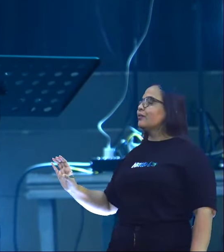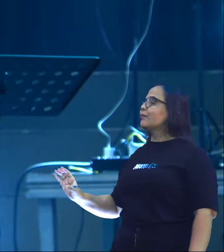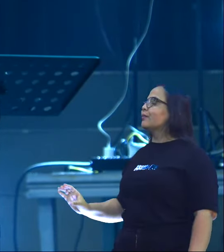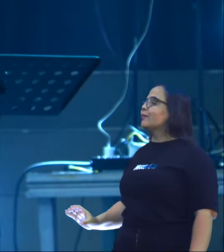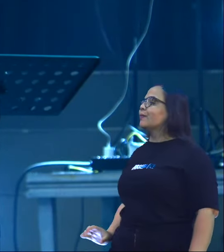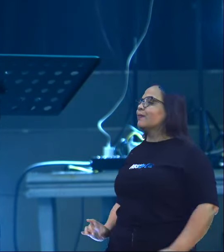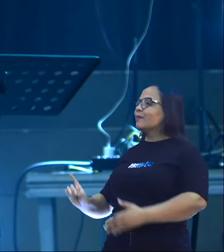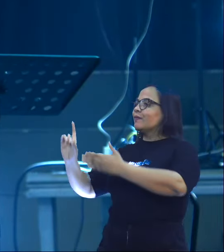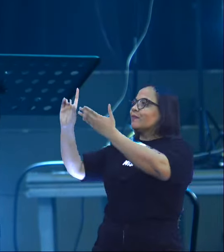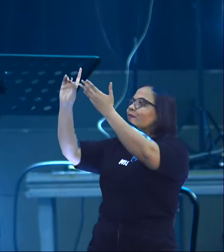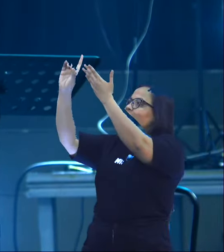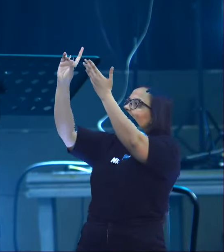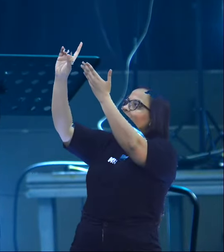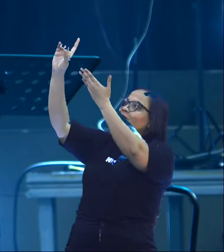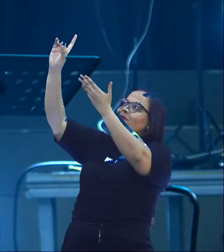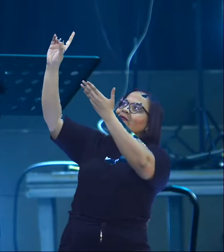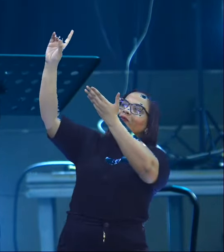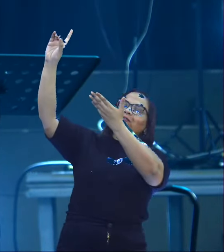Cristo,